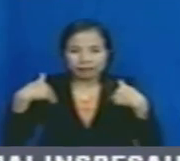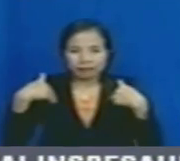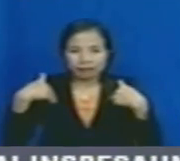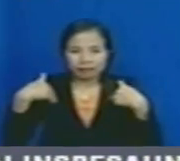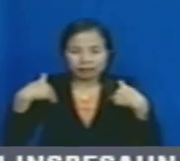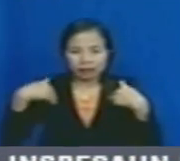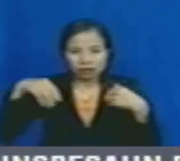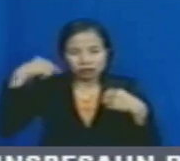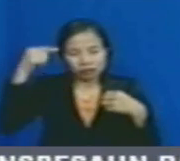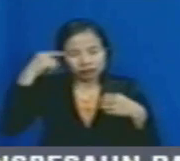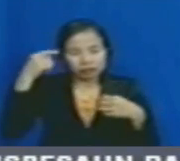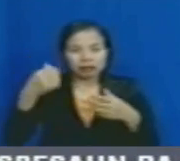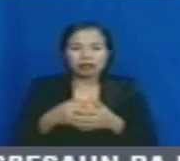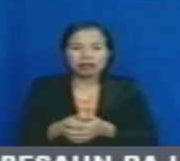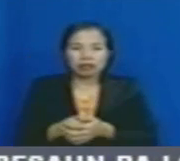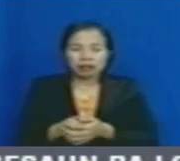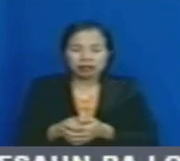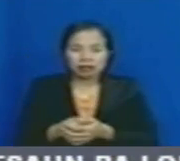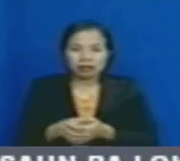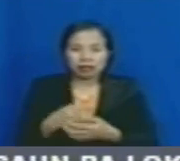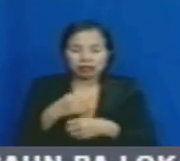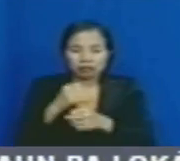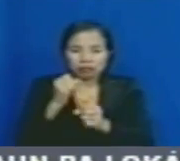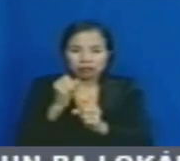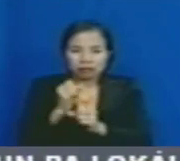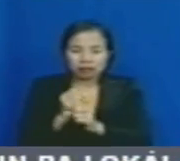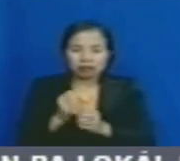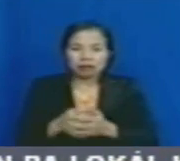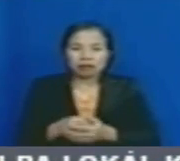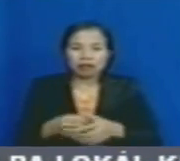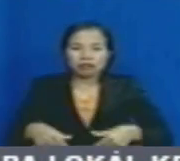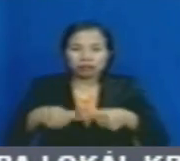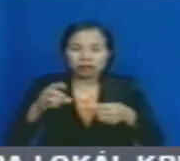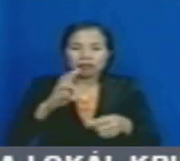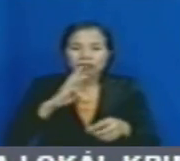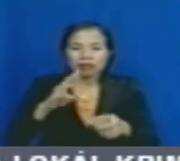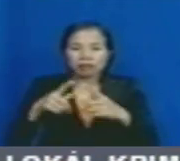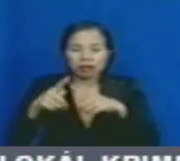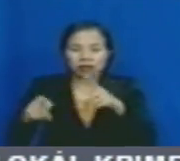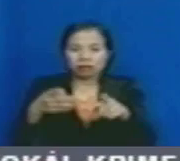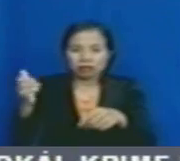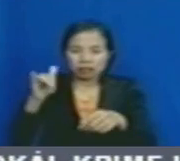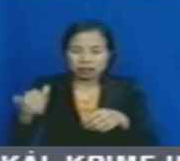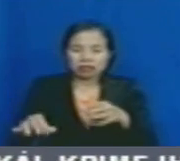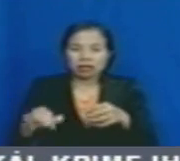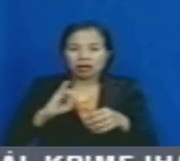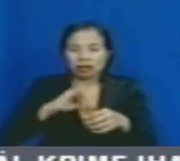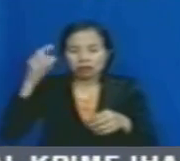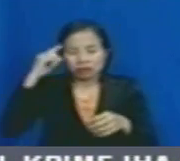mover o outro tem, tanque bem ser na bem, mas te vou levar bem para ver se convencer. A um mês se carregue se